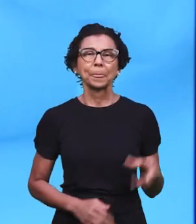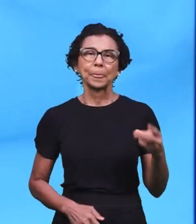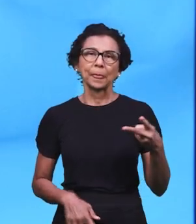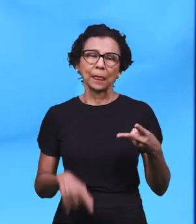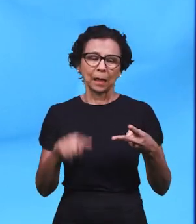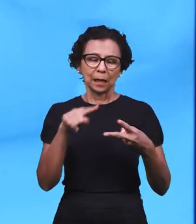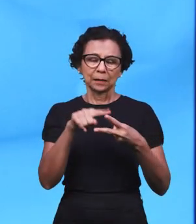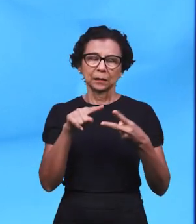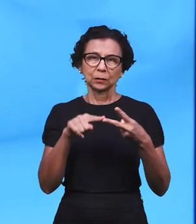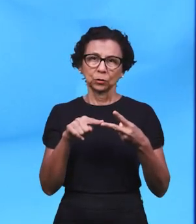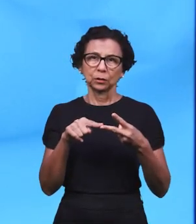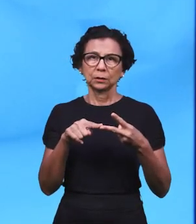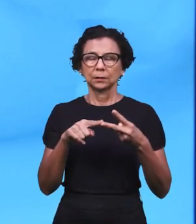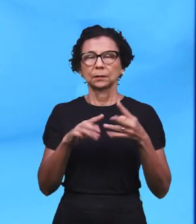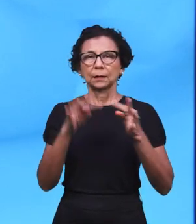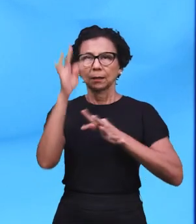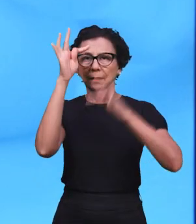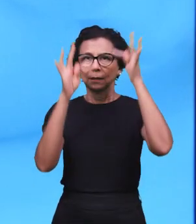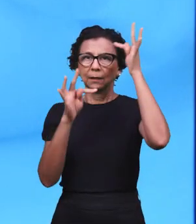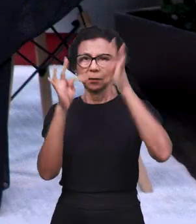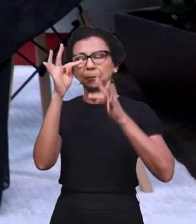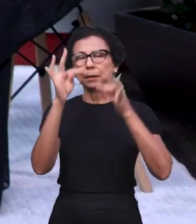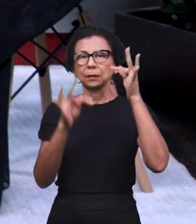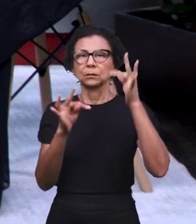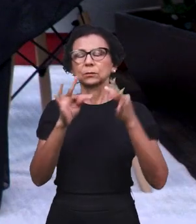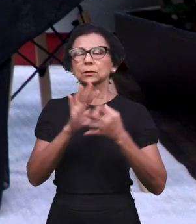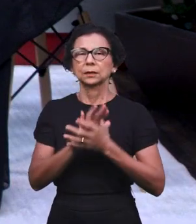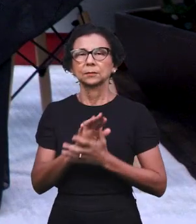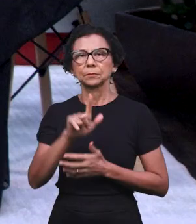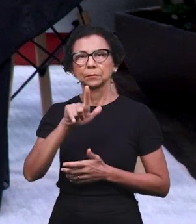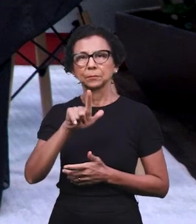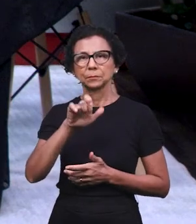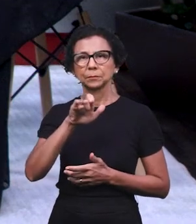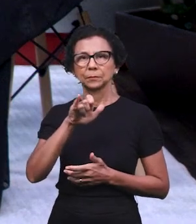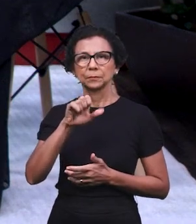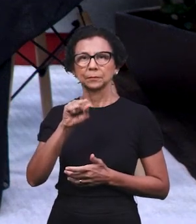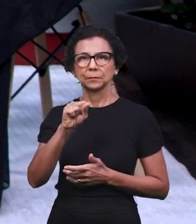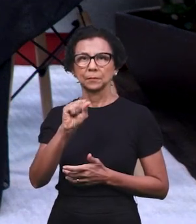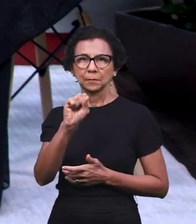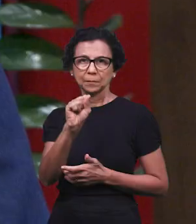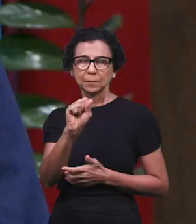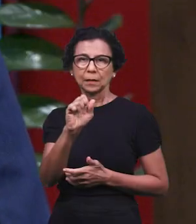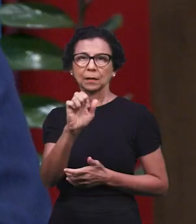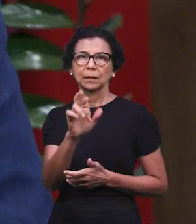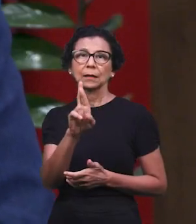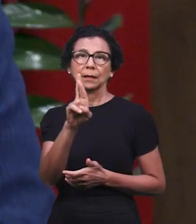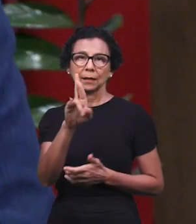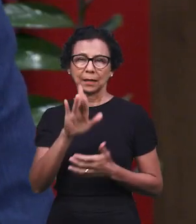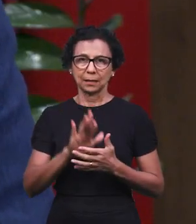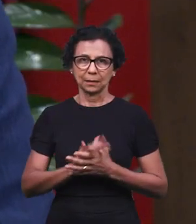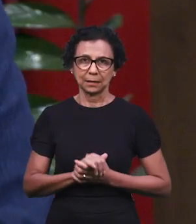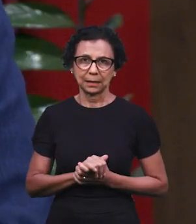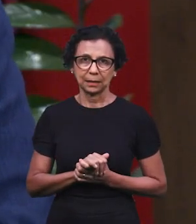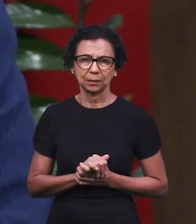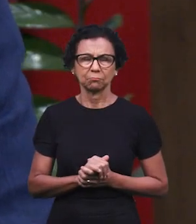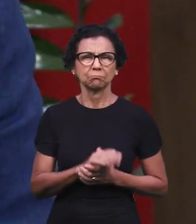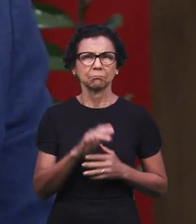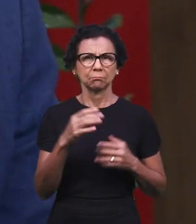vê os resultados com mais frequência, né? Sim, nós temos o clareamento como se diz, caseiro mesmo, que é uma